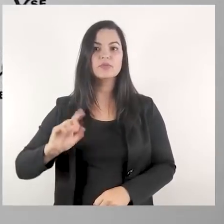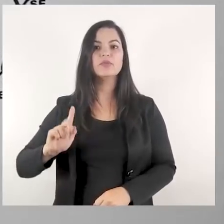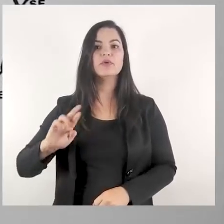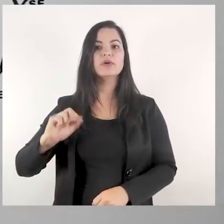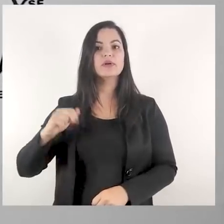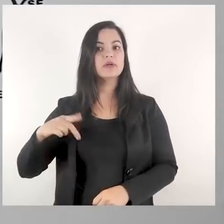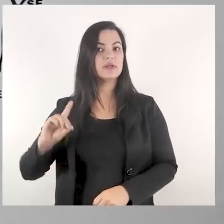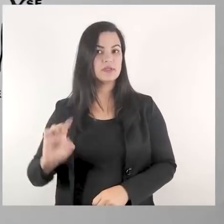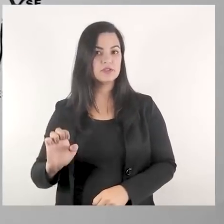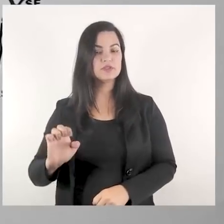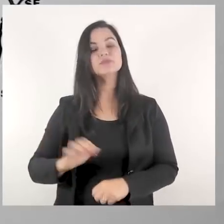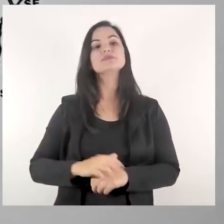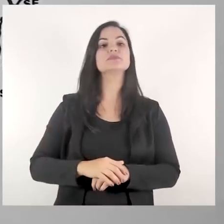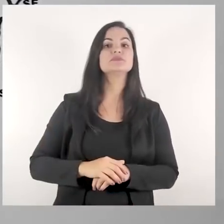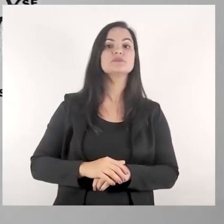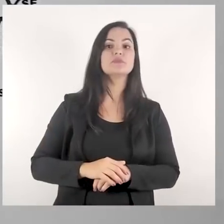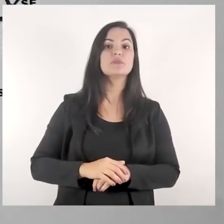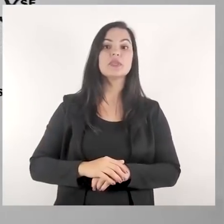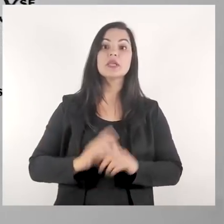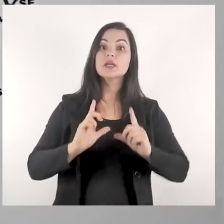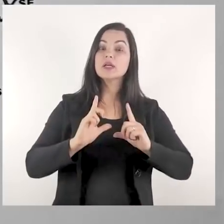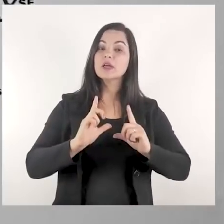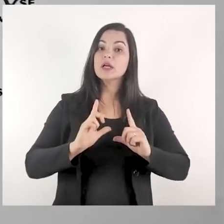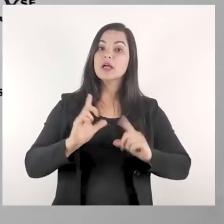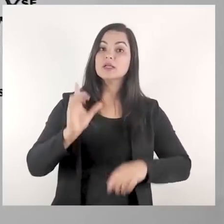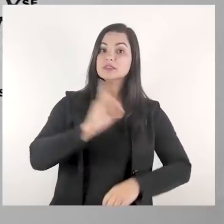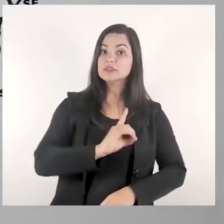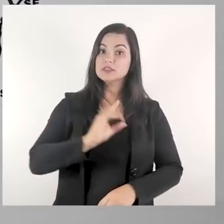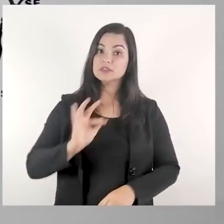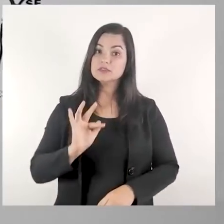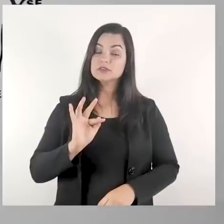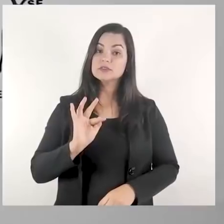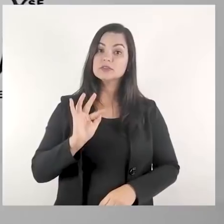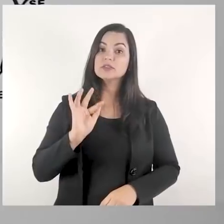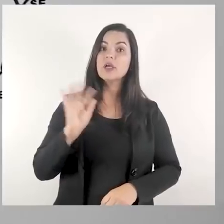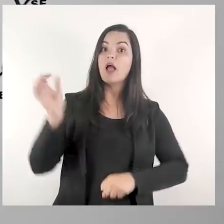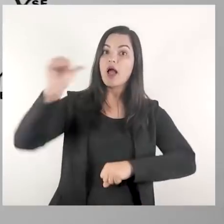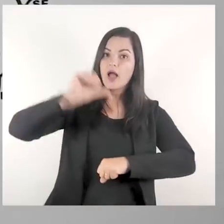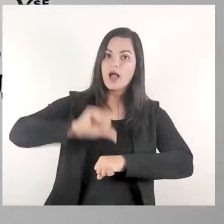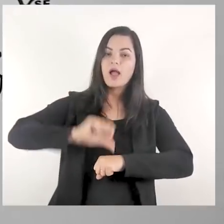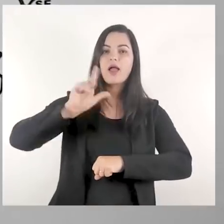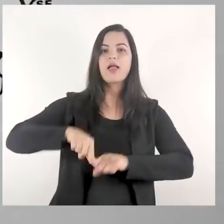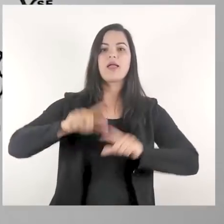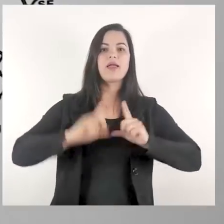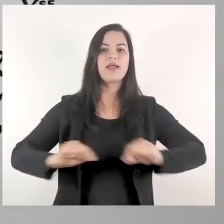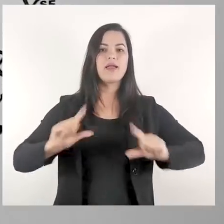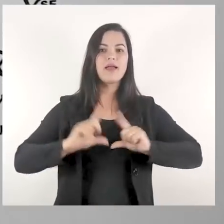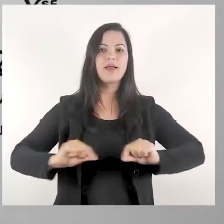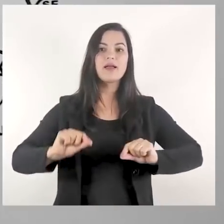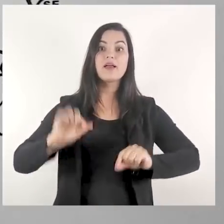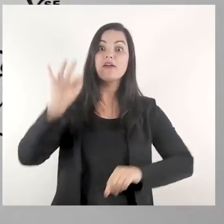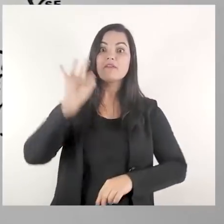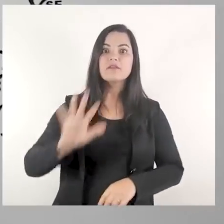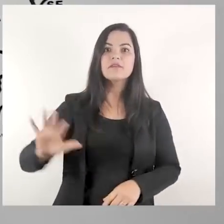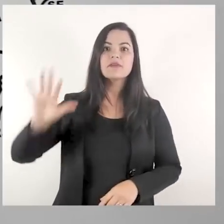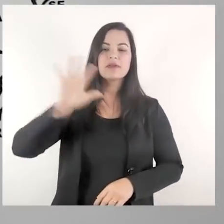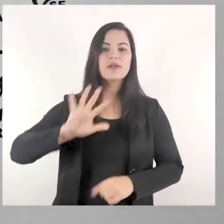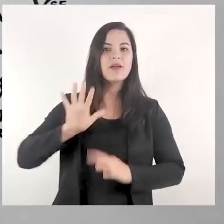a capital é Brasília, que é a capital federal, que significa ser